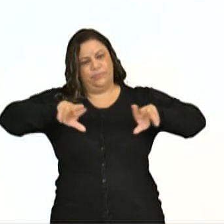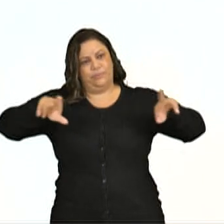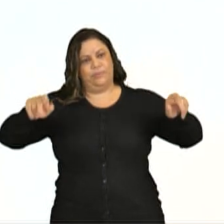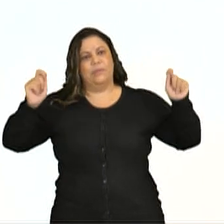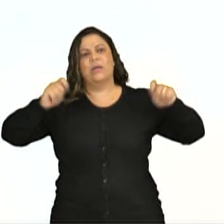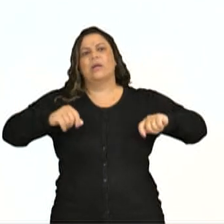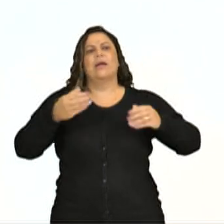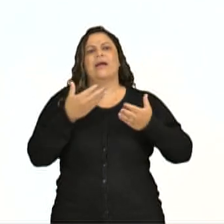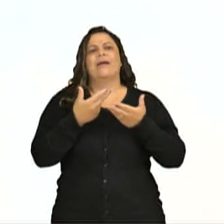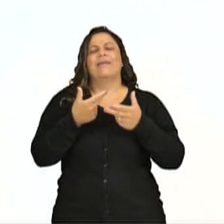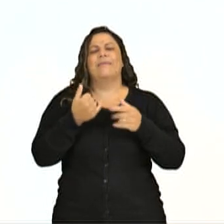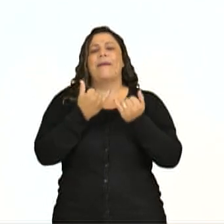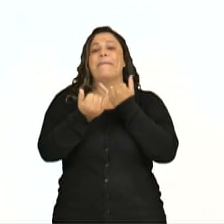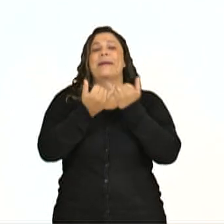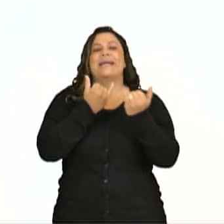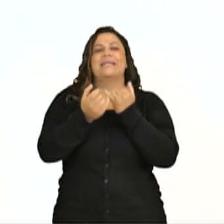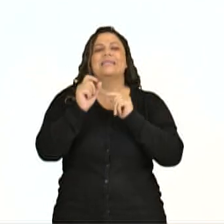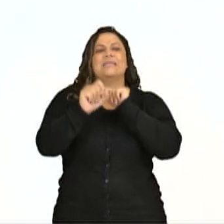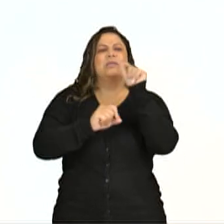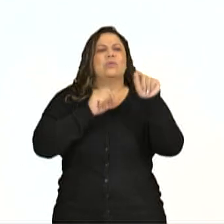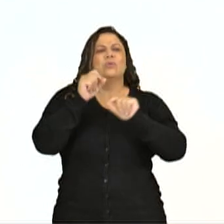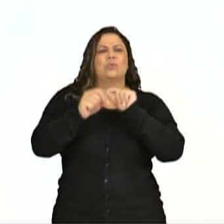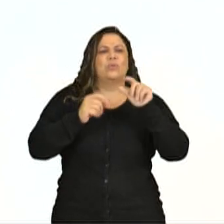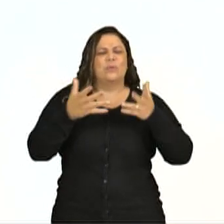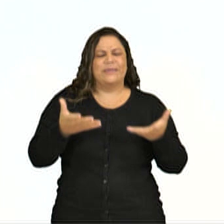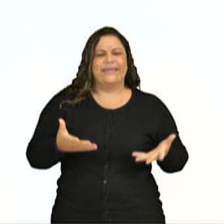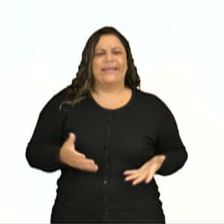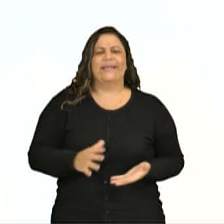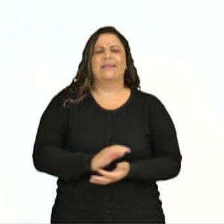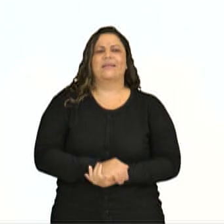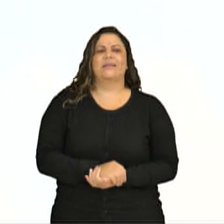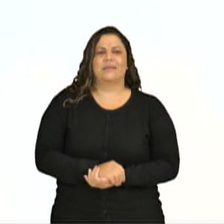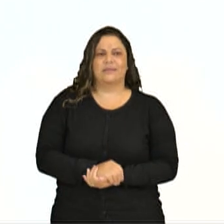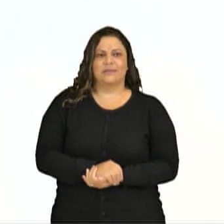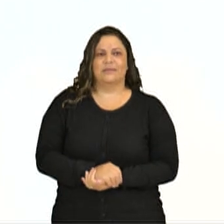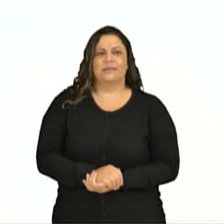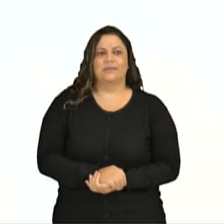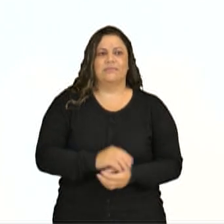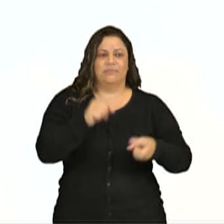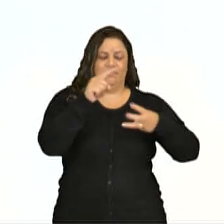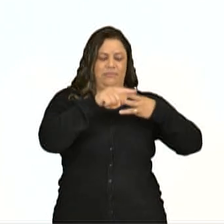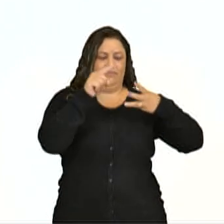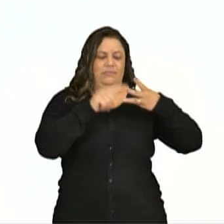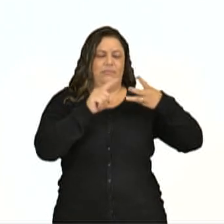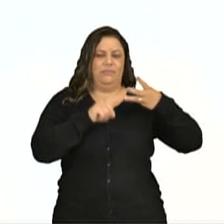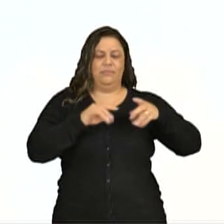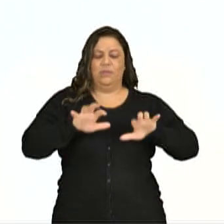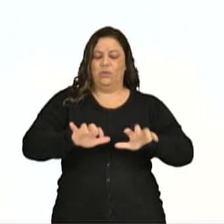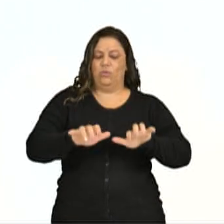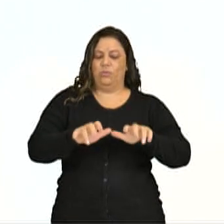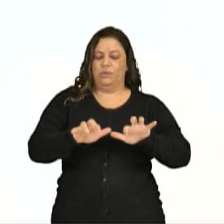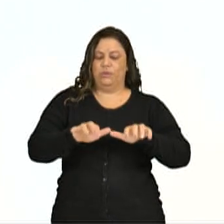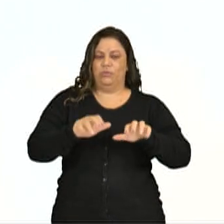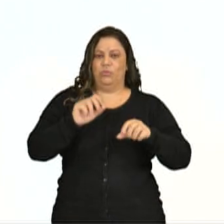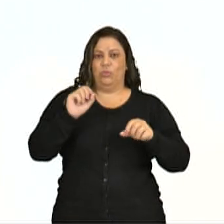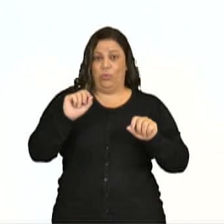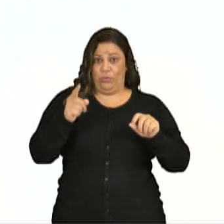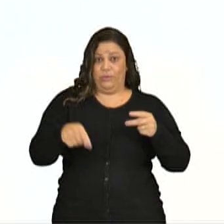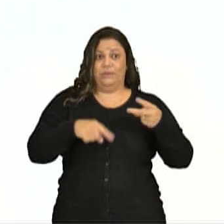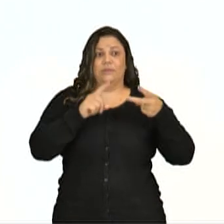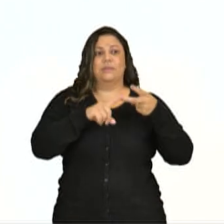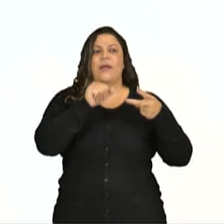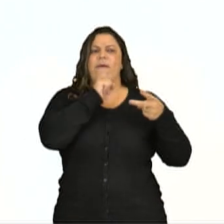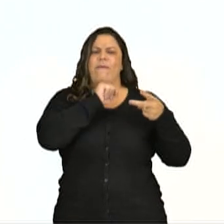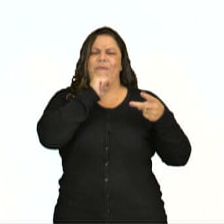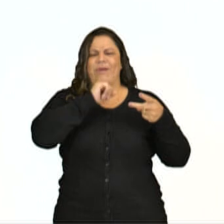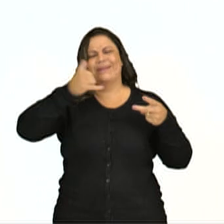funcionamento parecidos com, temos só 3 alternativas. Computadores são parecidos com os